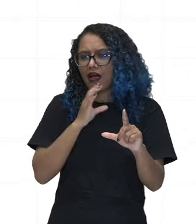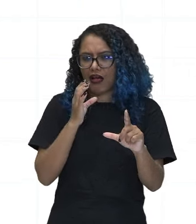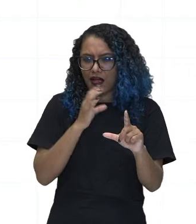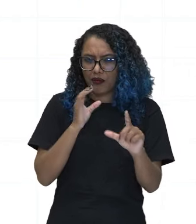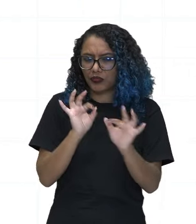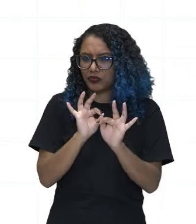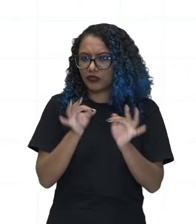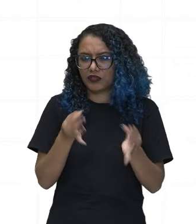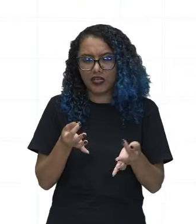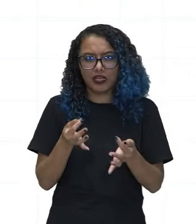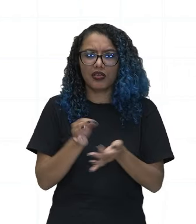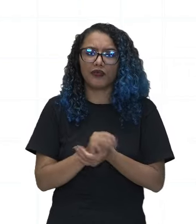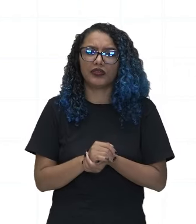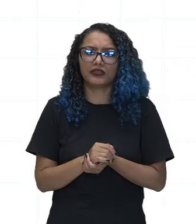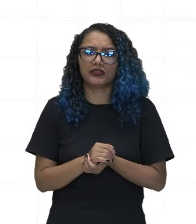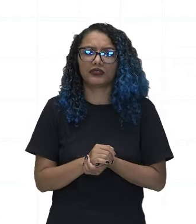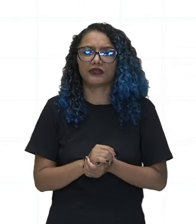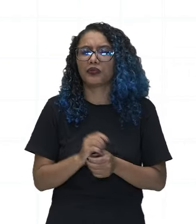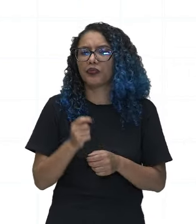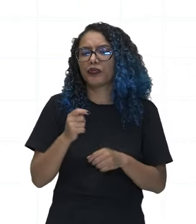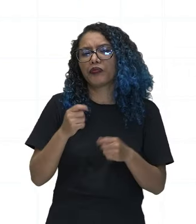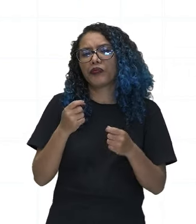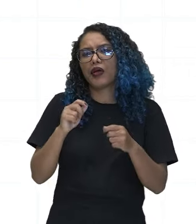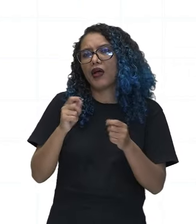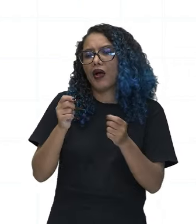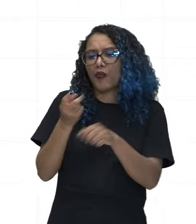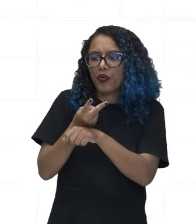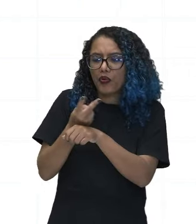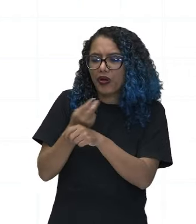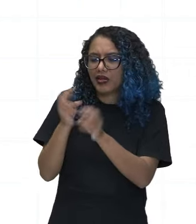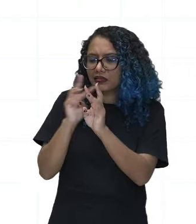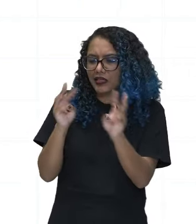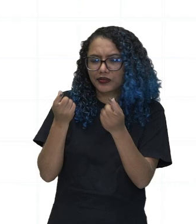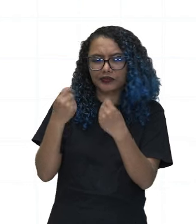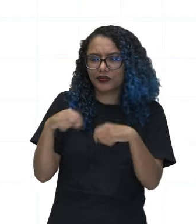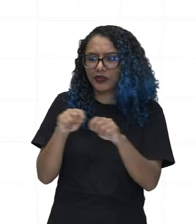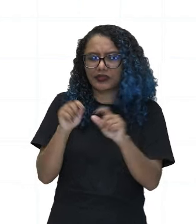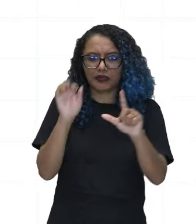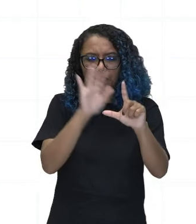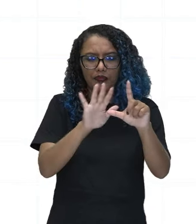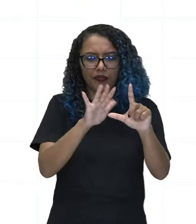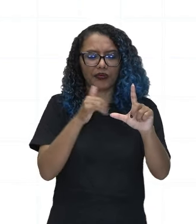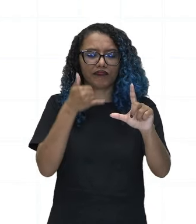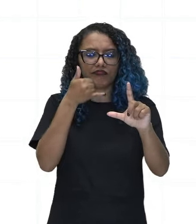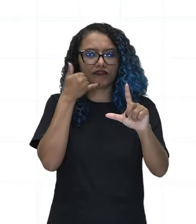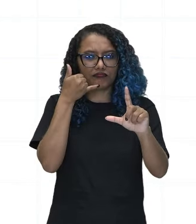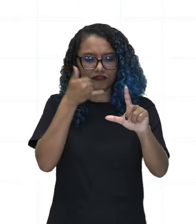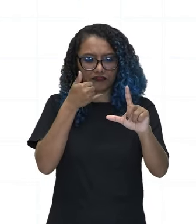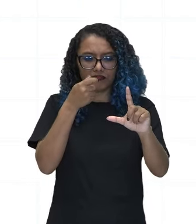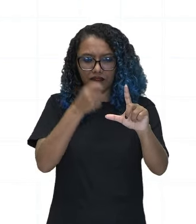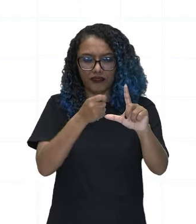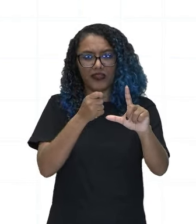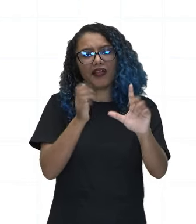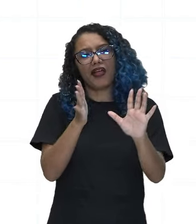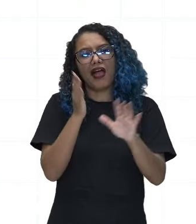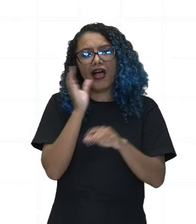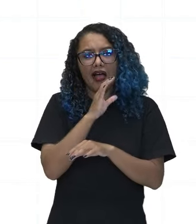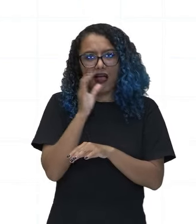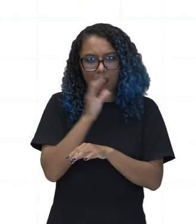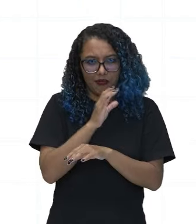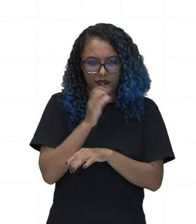vai precisar você ir lá procurar no site, Não, é bem mais prático, E você já sabe que